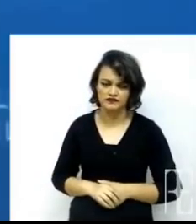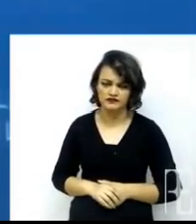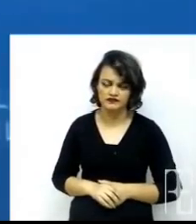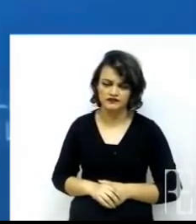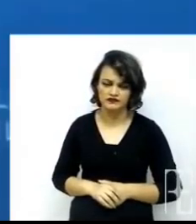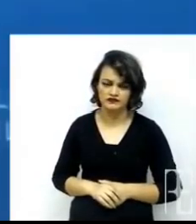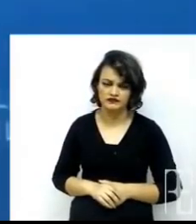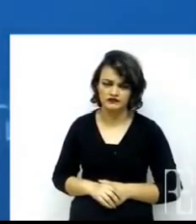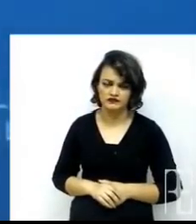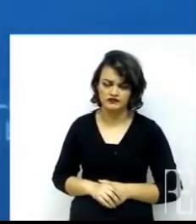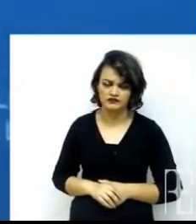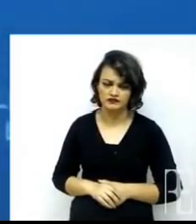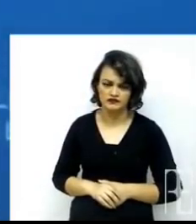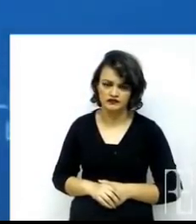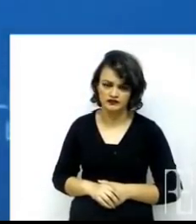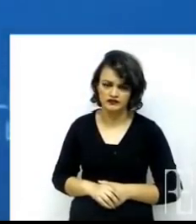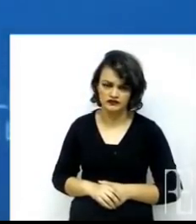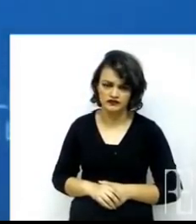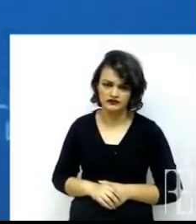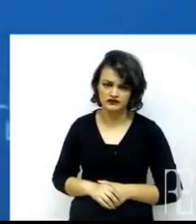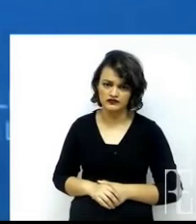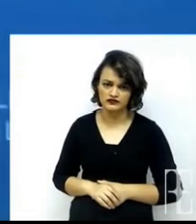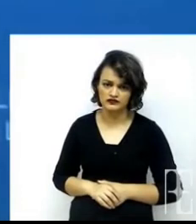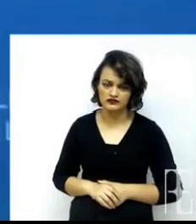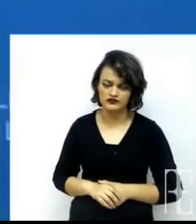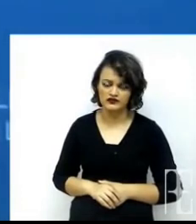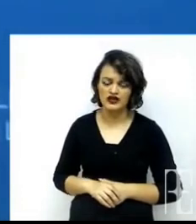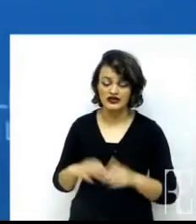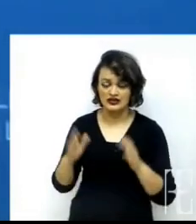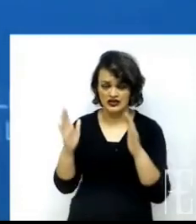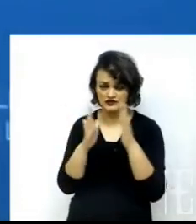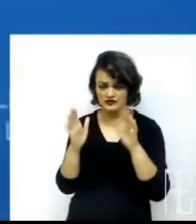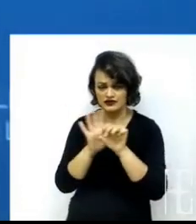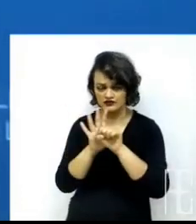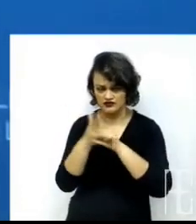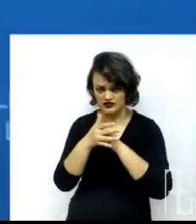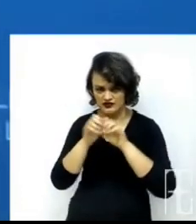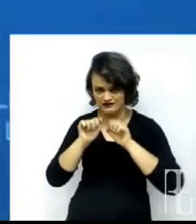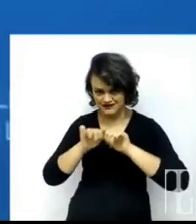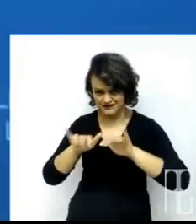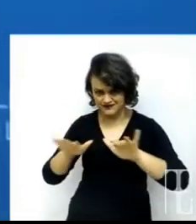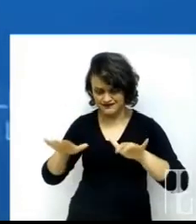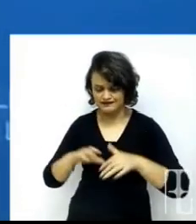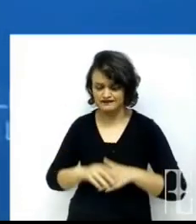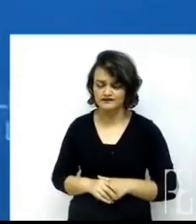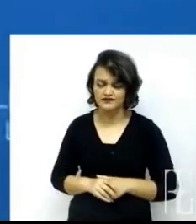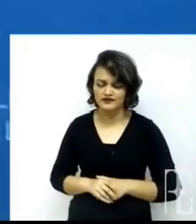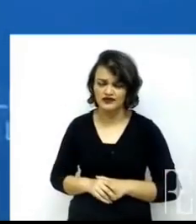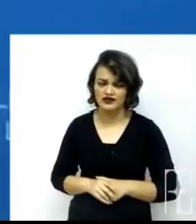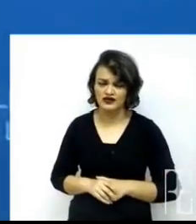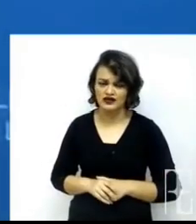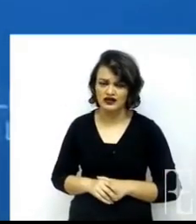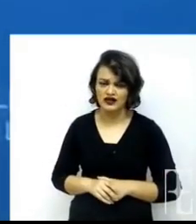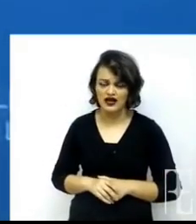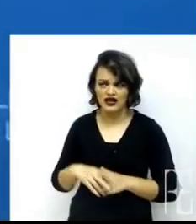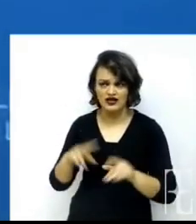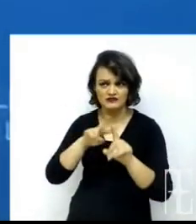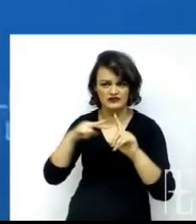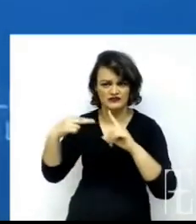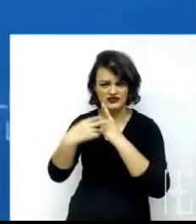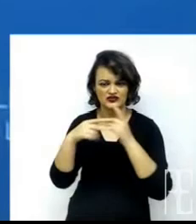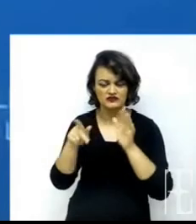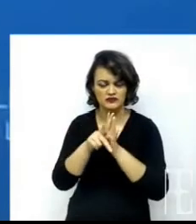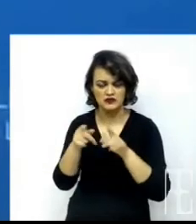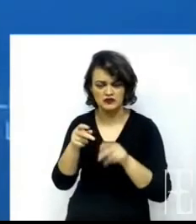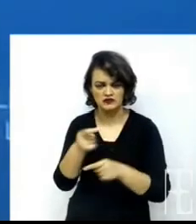Mesmo em meio a uma pandemia global, nossas últimas perspectivas